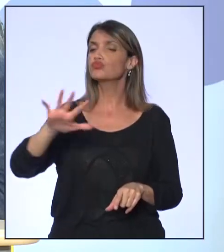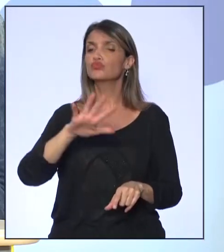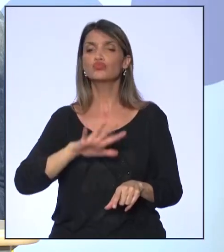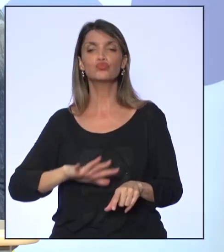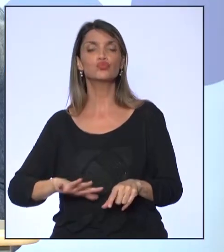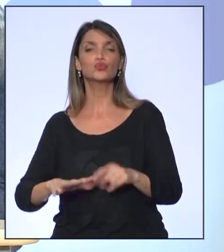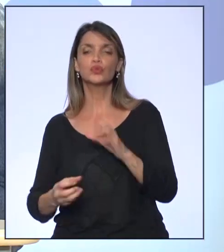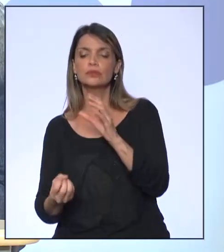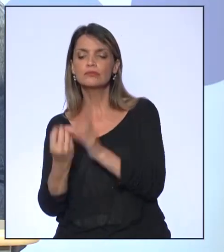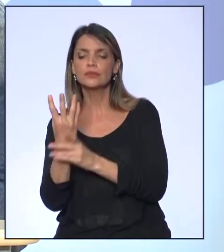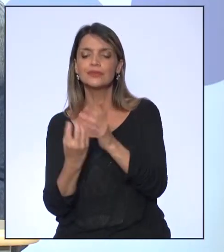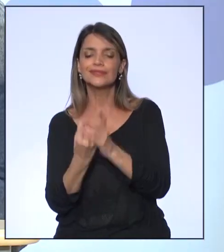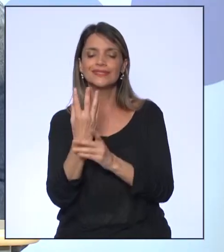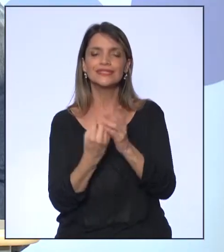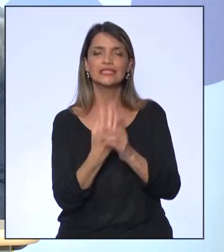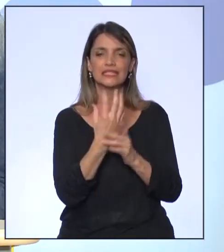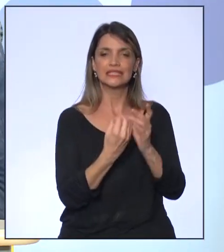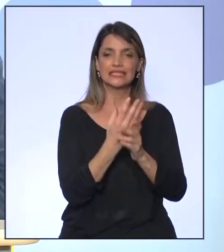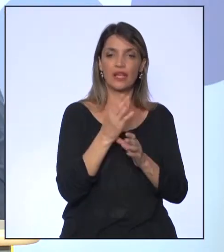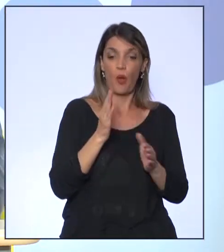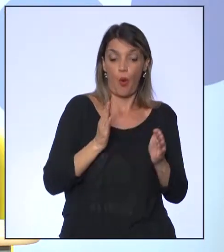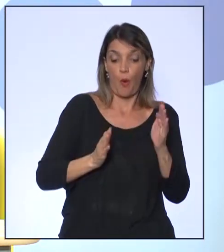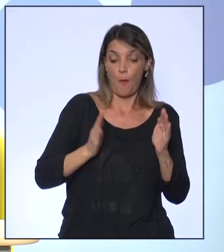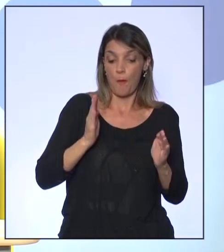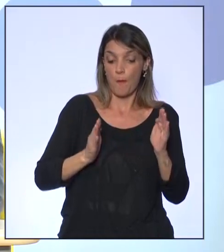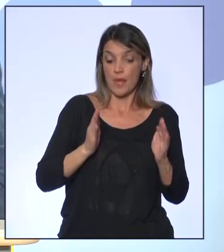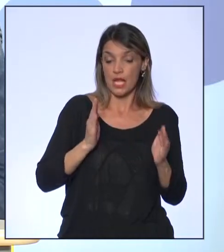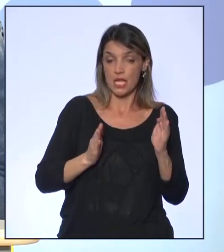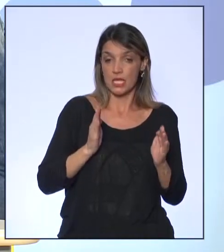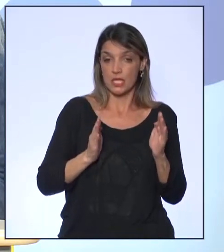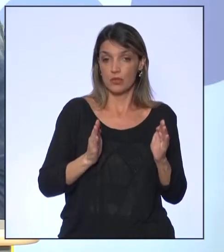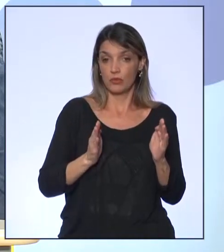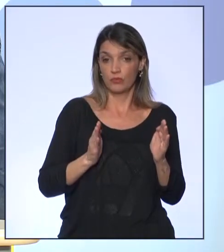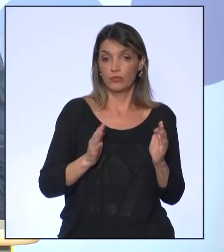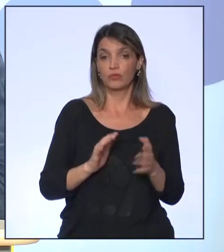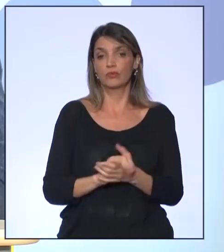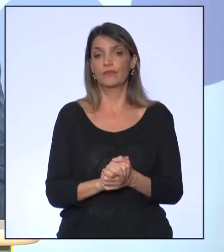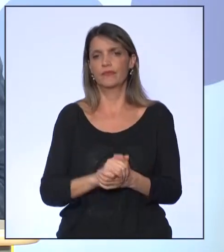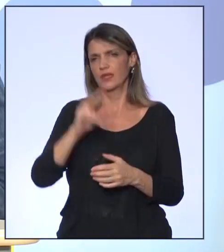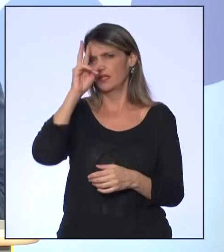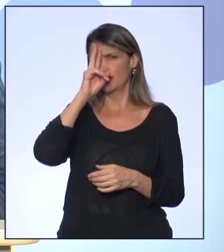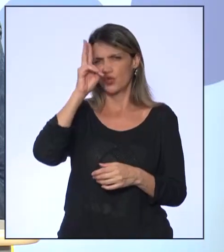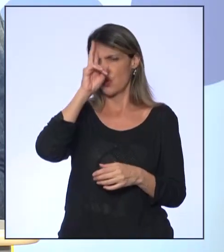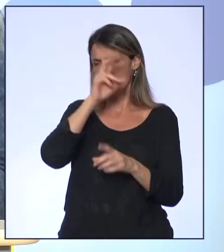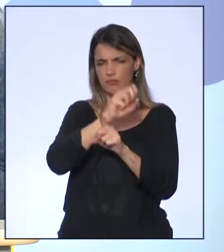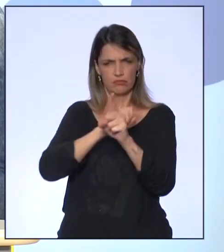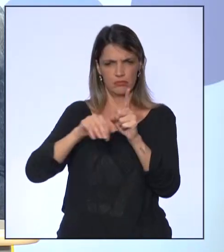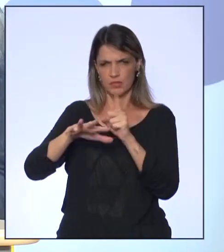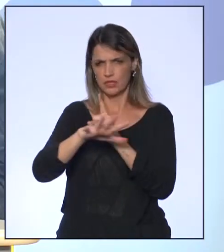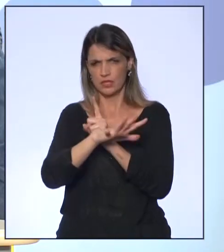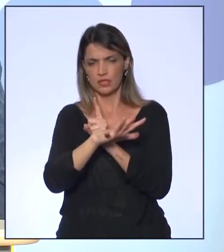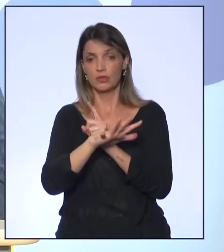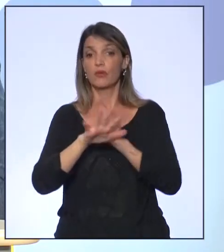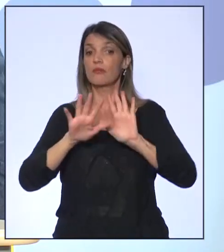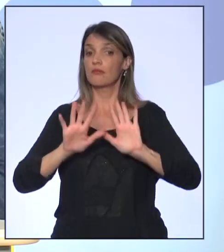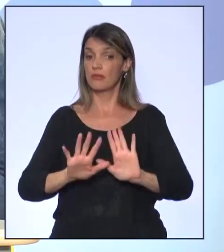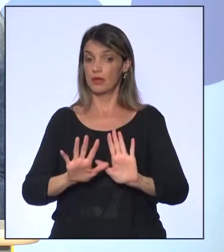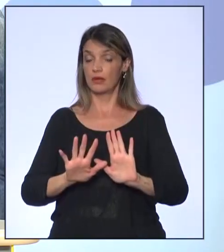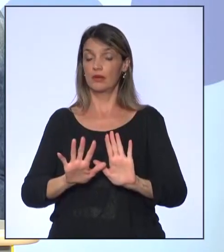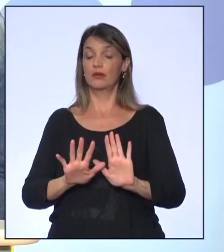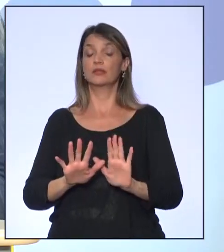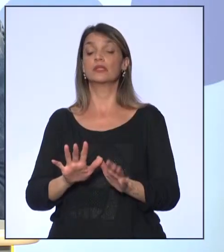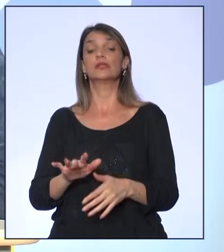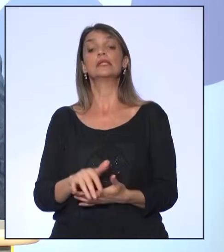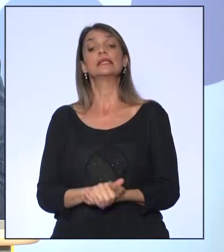se relacionam a determinado período, né, da história da sociedade, desde que, né,